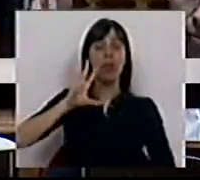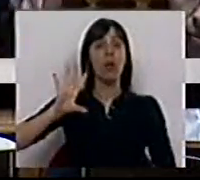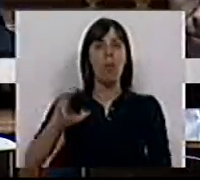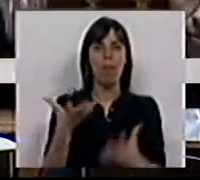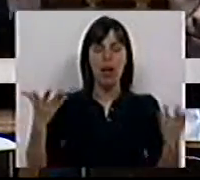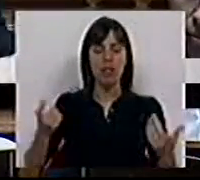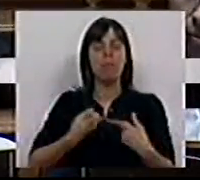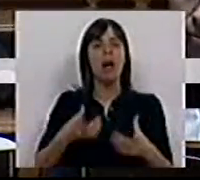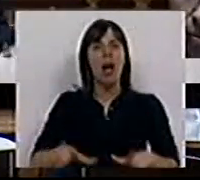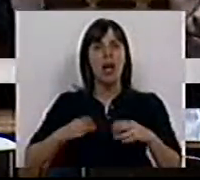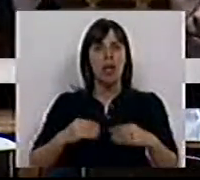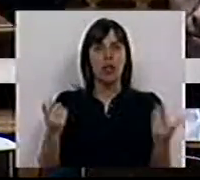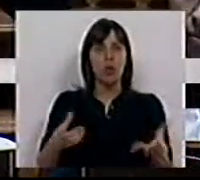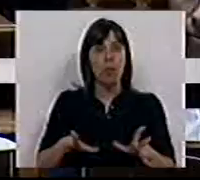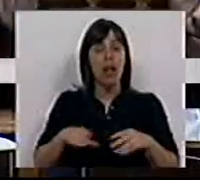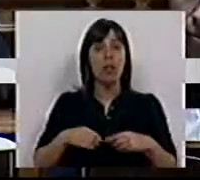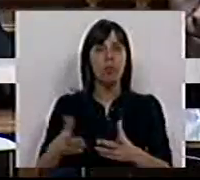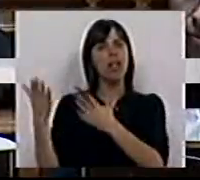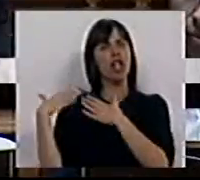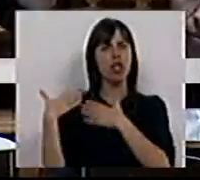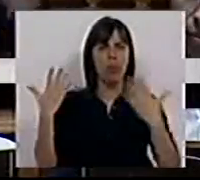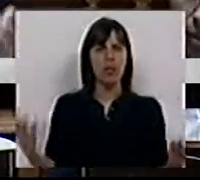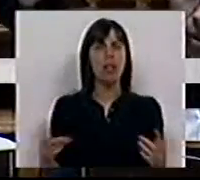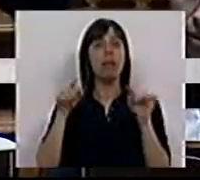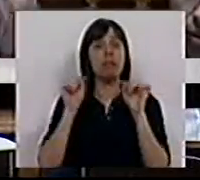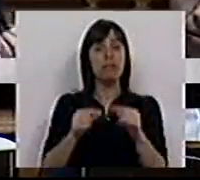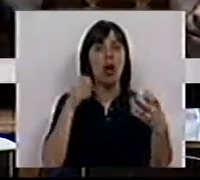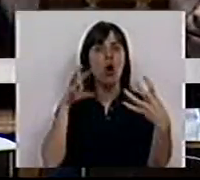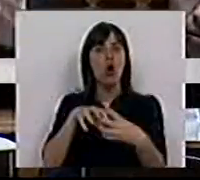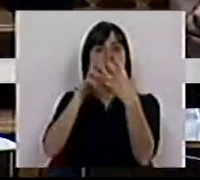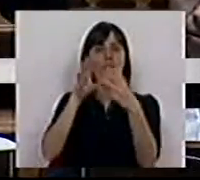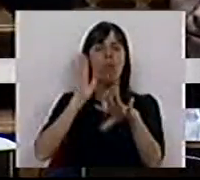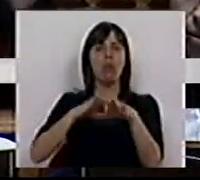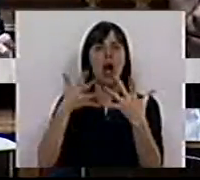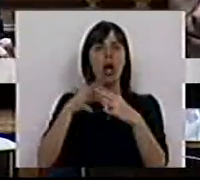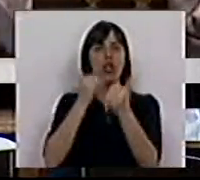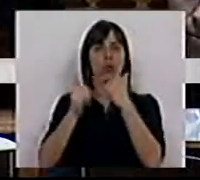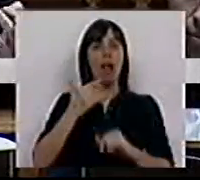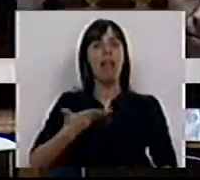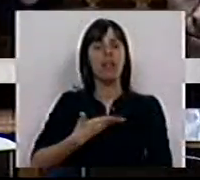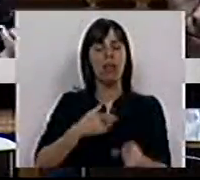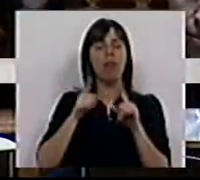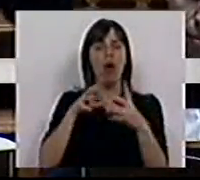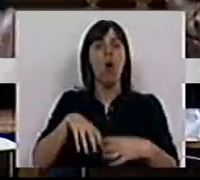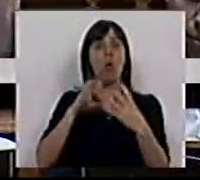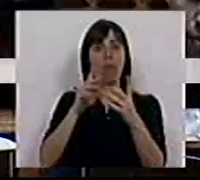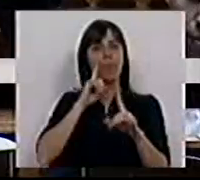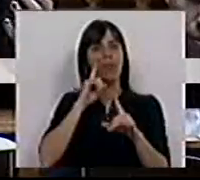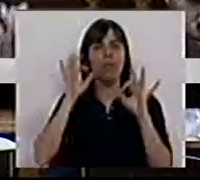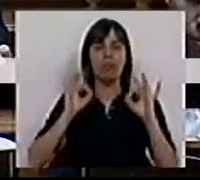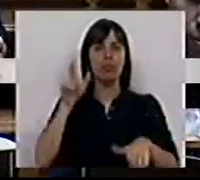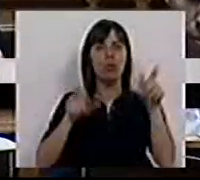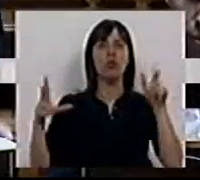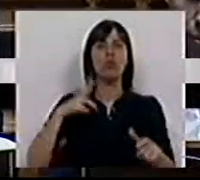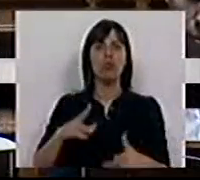país. E temos de assumir isto, temos de assumir esta responsabilidade. Este confronto, em nome de uma reestruturação da dívida, é o confronto que defende